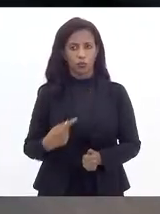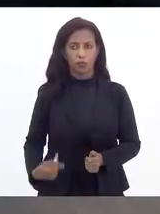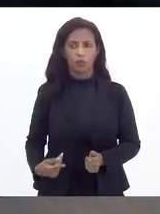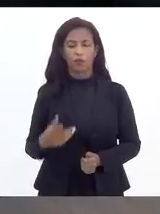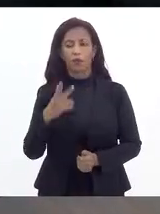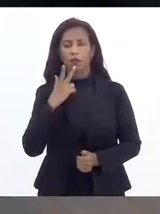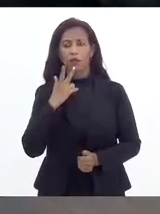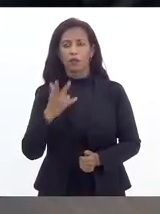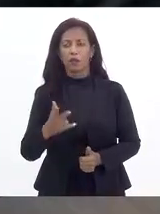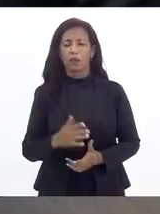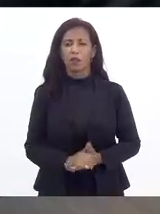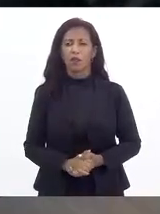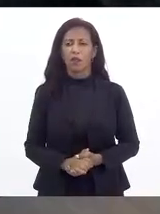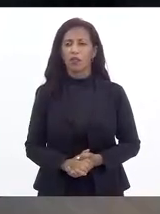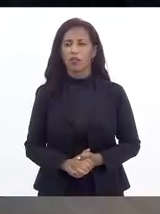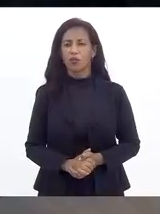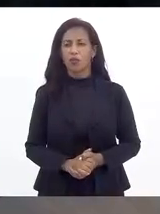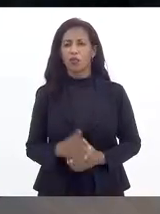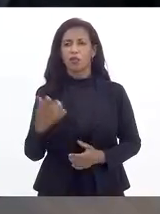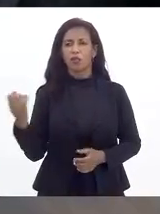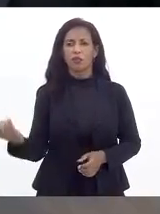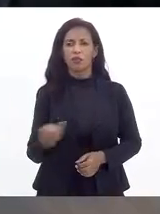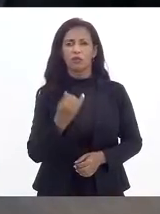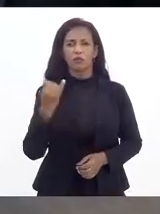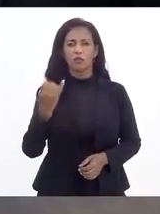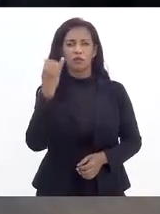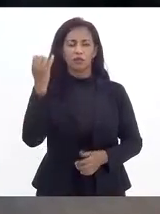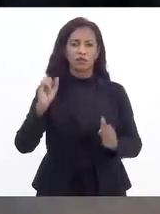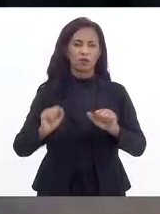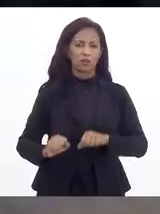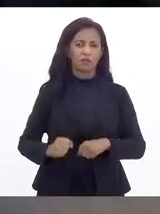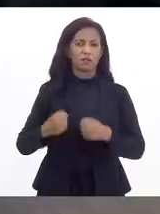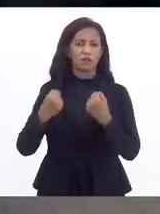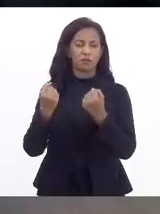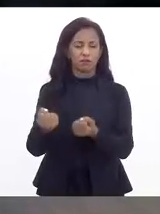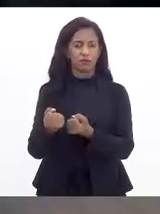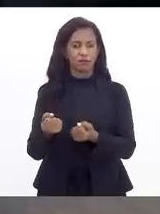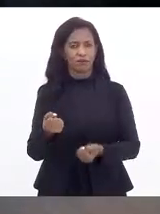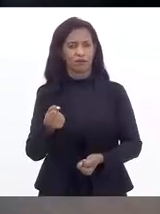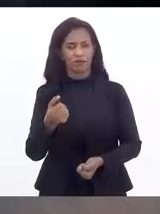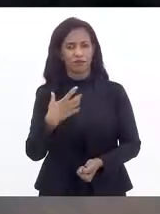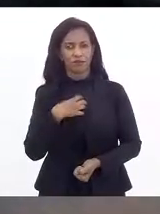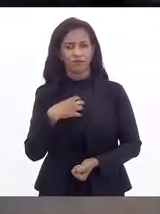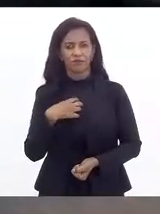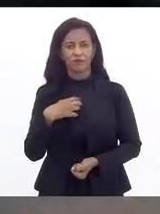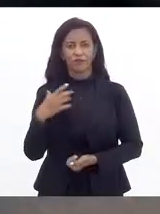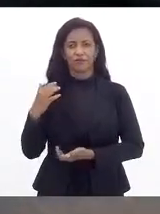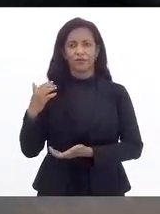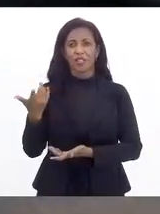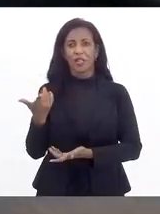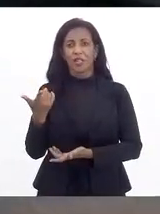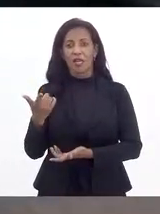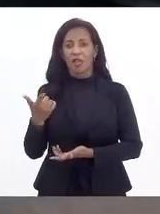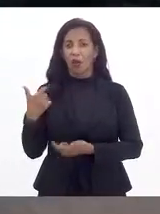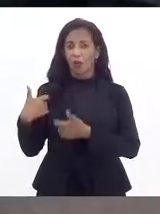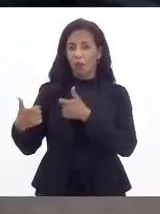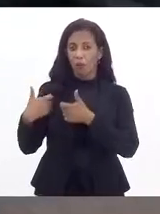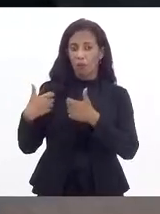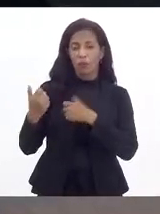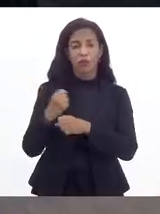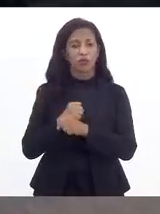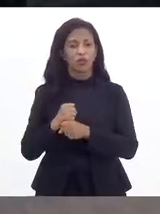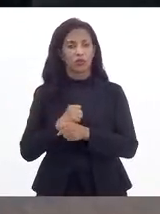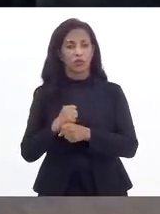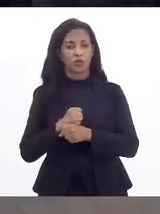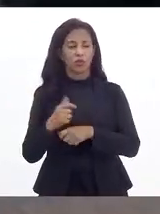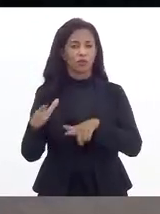mas falar da importância, da potência e do simbolismo, né, e do significado desse ato. Essa é uma luta de décadas